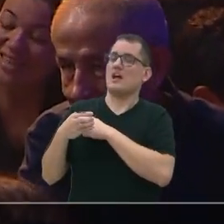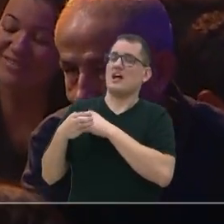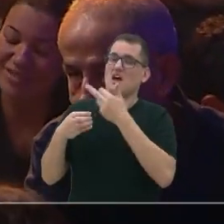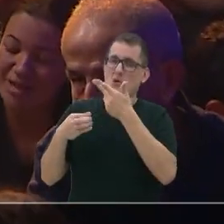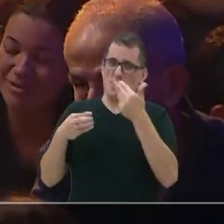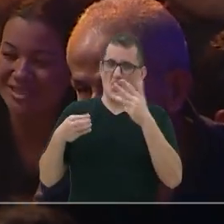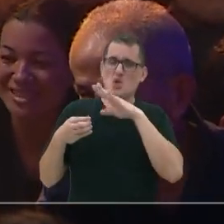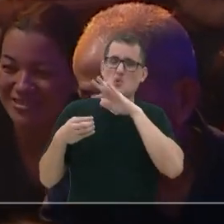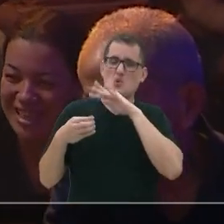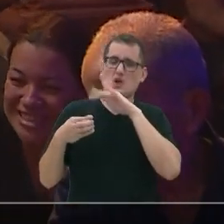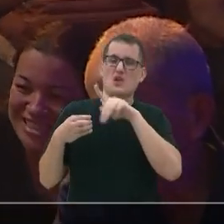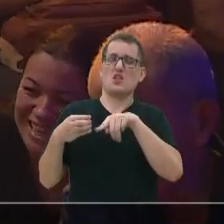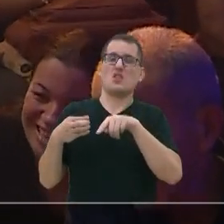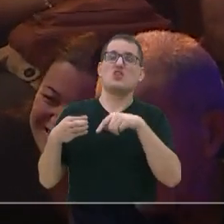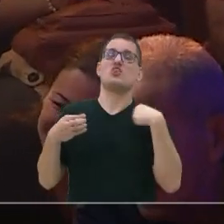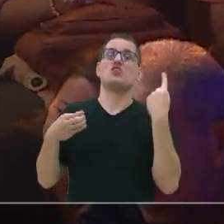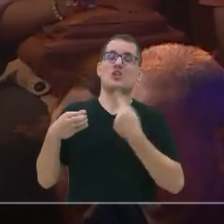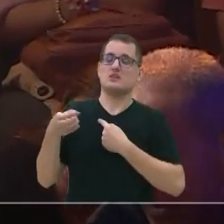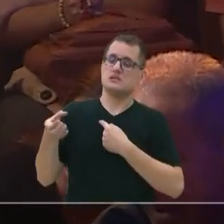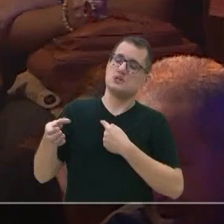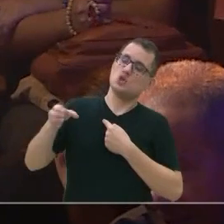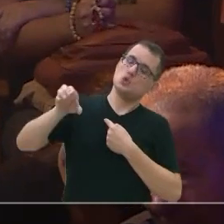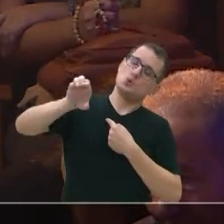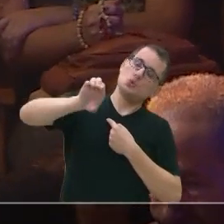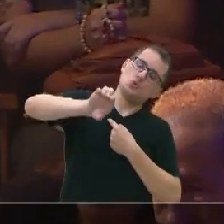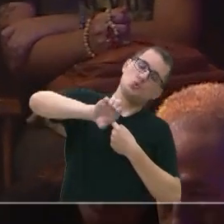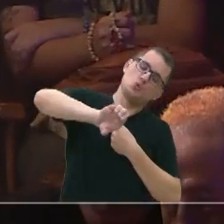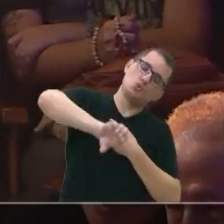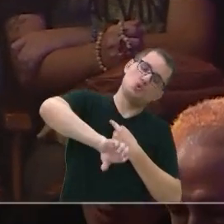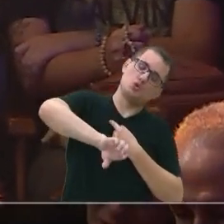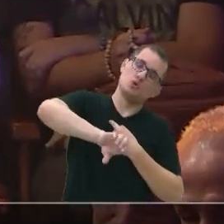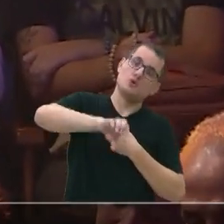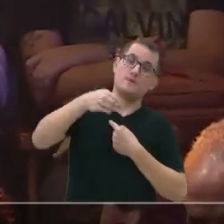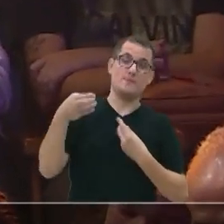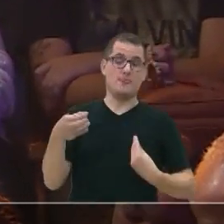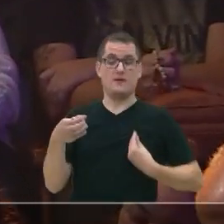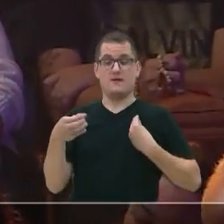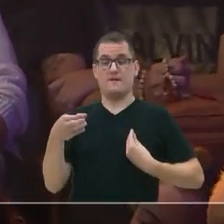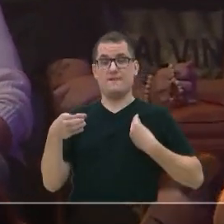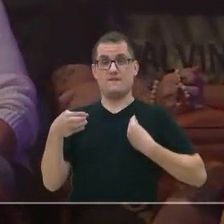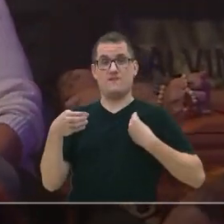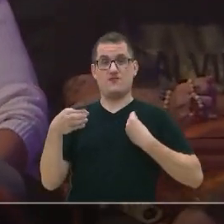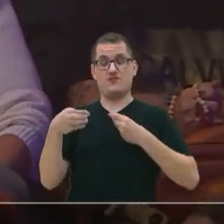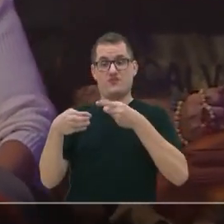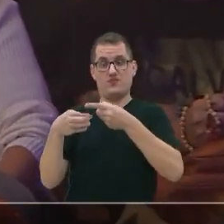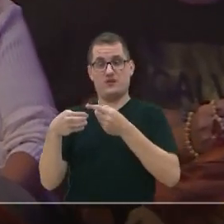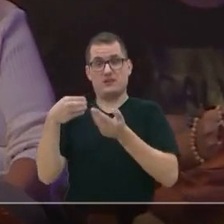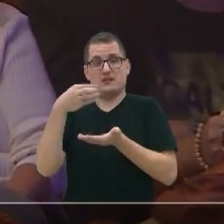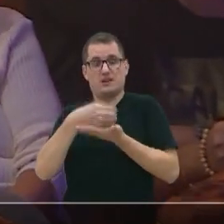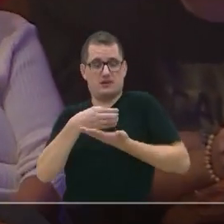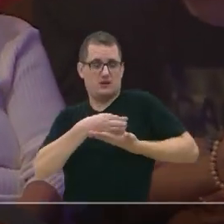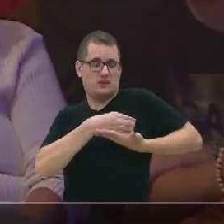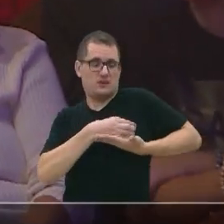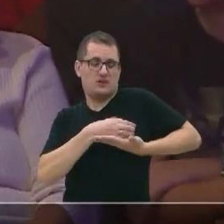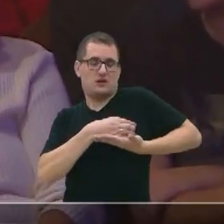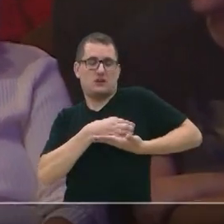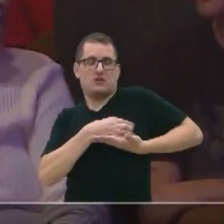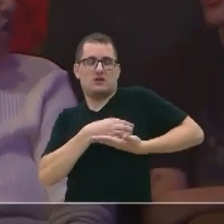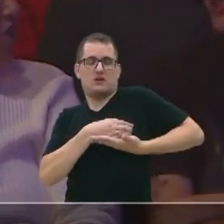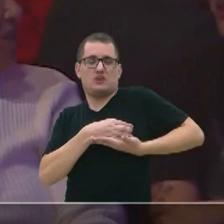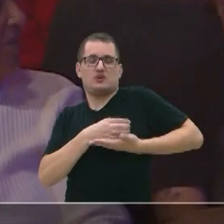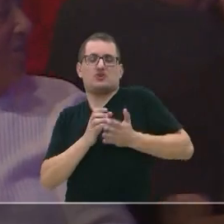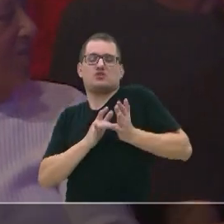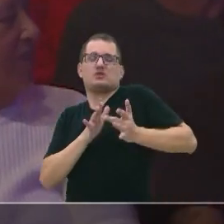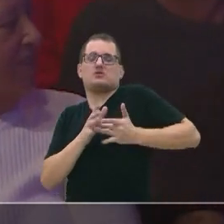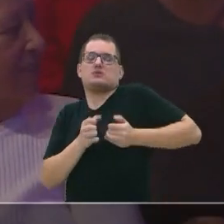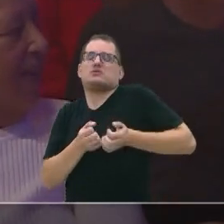esvaziar. Vamos esvaziar. O copo da nossa vida. O copo da nossa vida. Diante de Jesus. Diante de